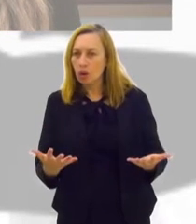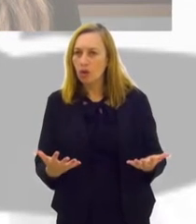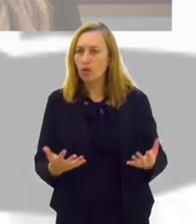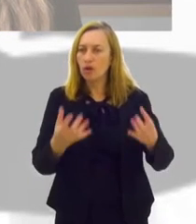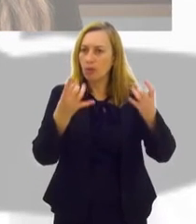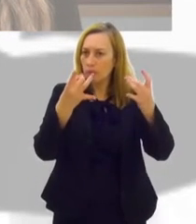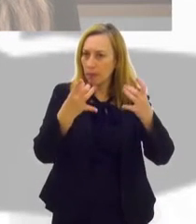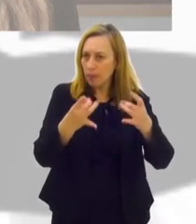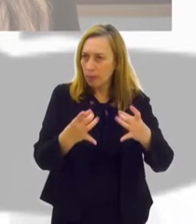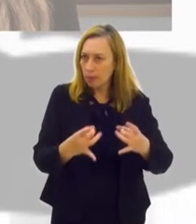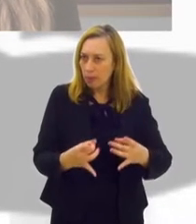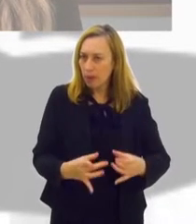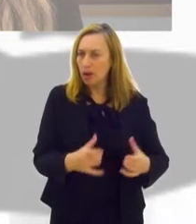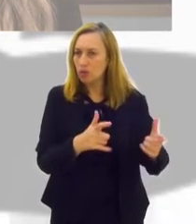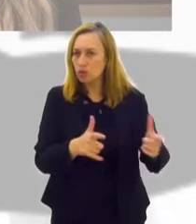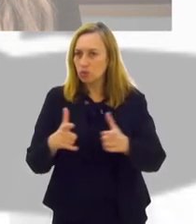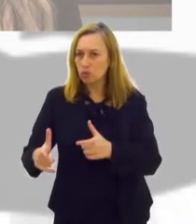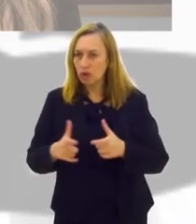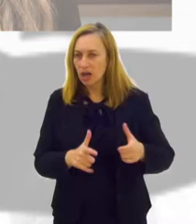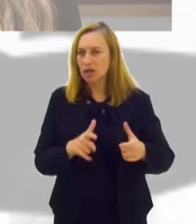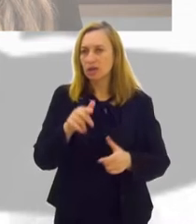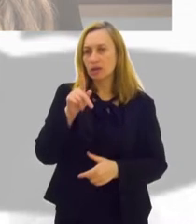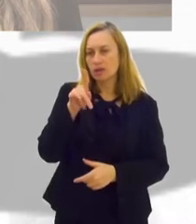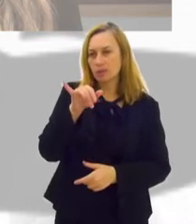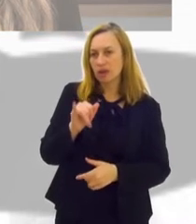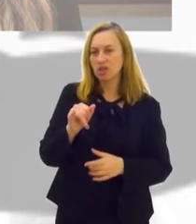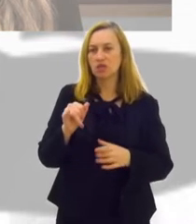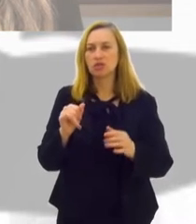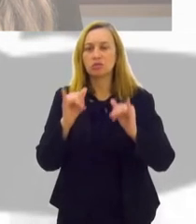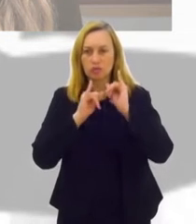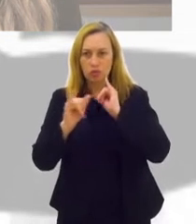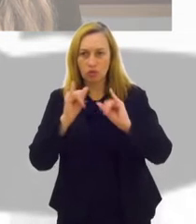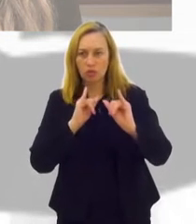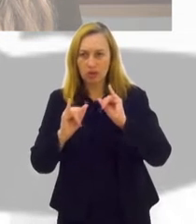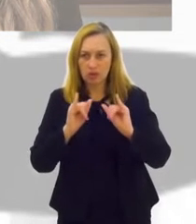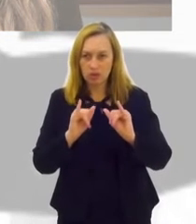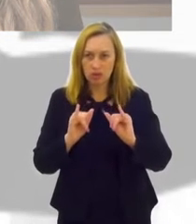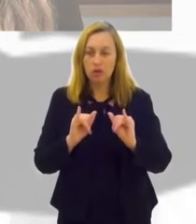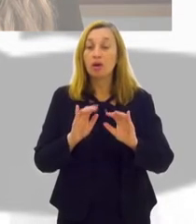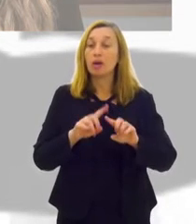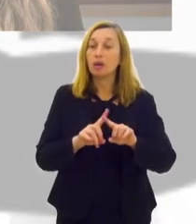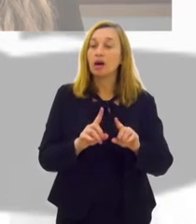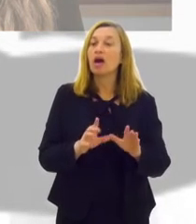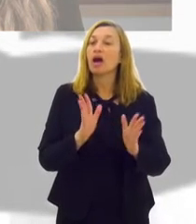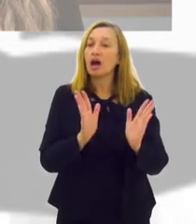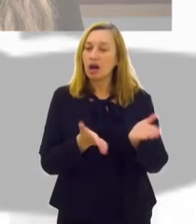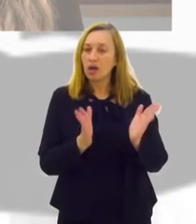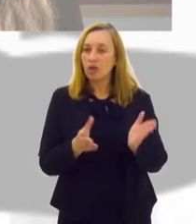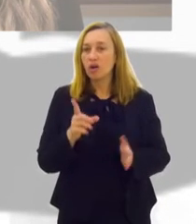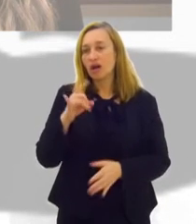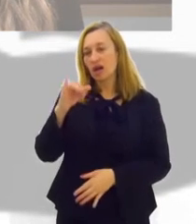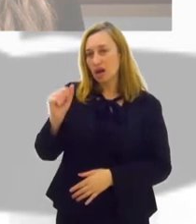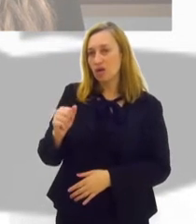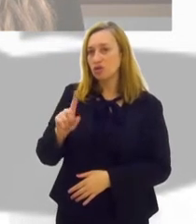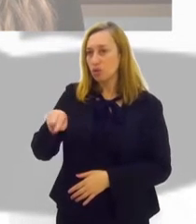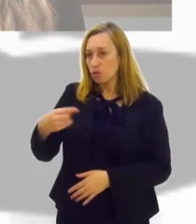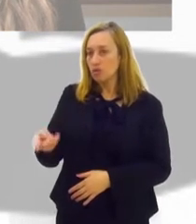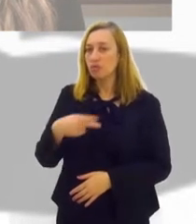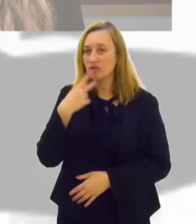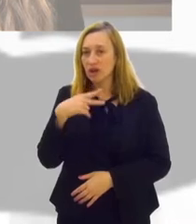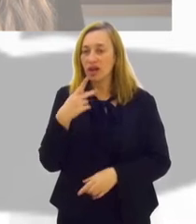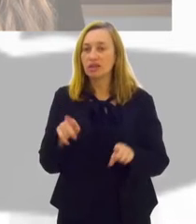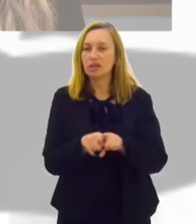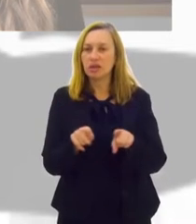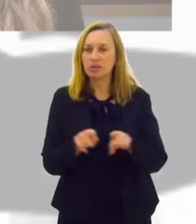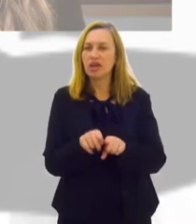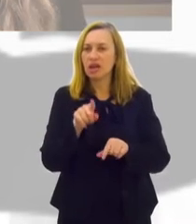é o seu sítio eletrônico, né, em quais páginas serão feitas essas propagandas. Agora, realmente, Cláudio, um outro ponto a